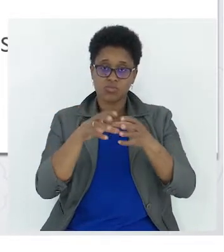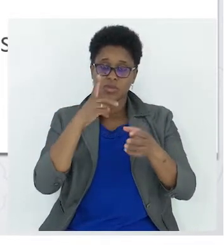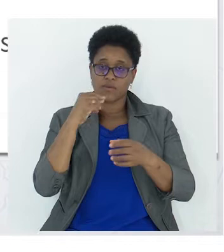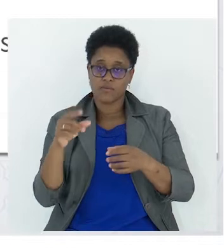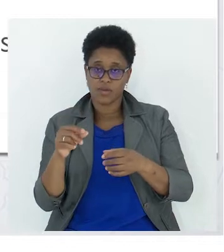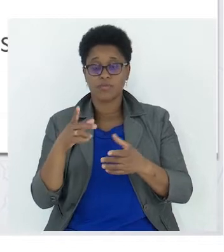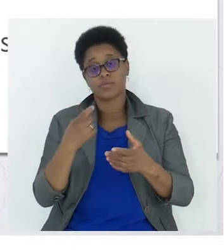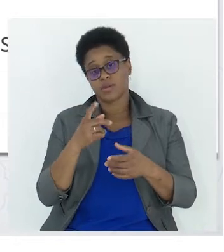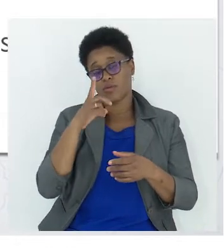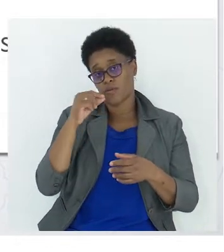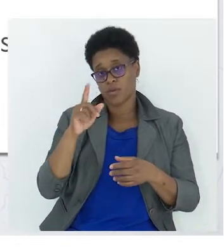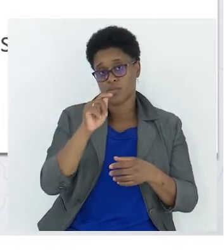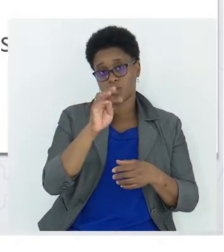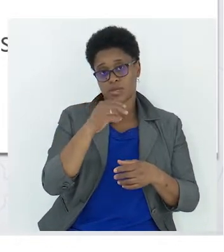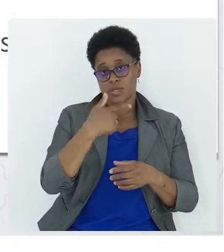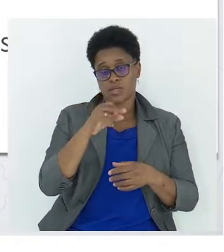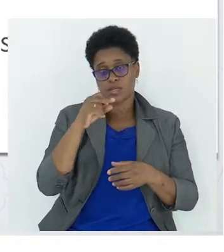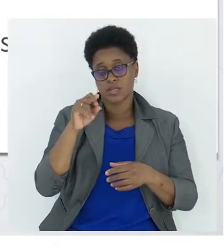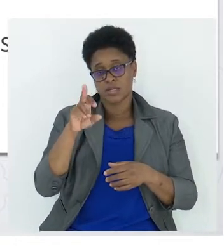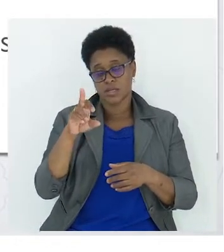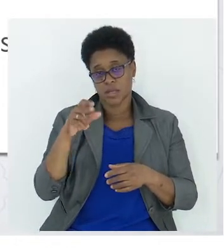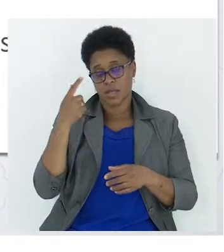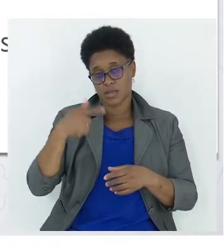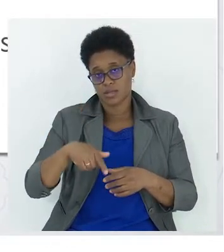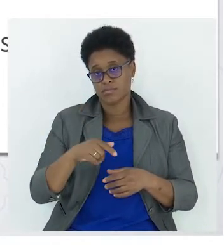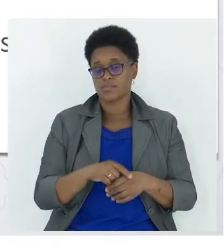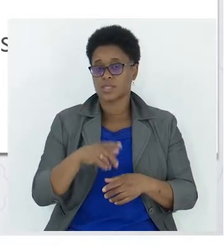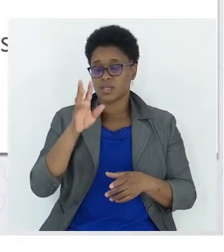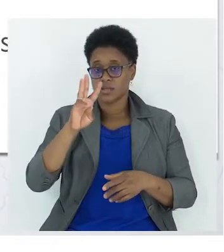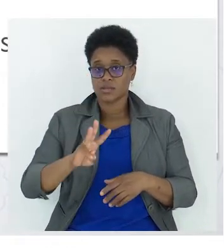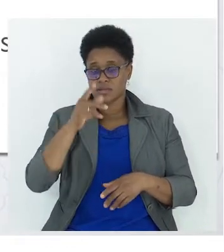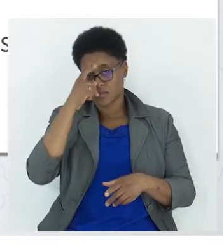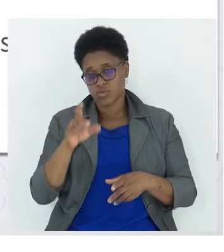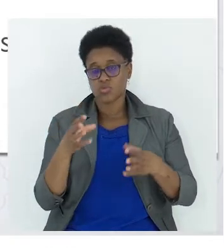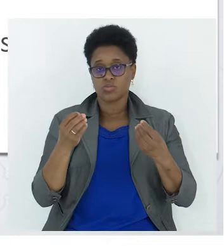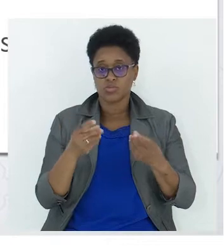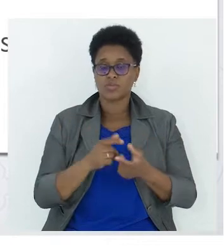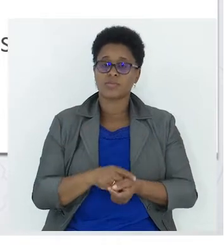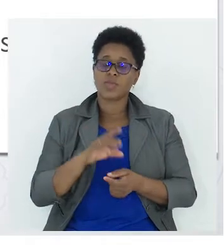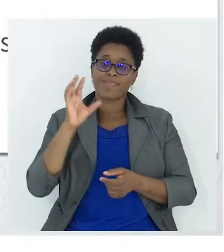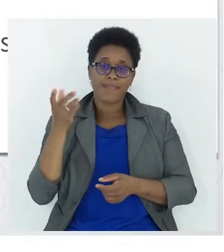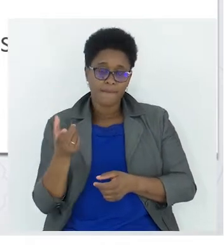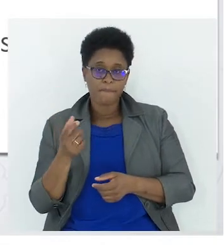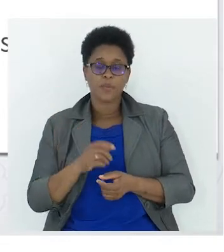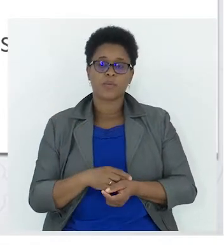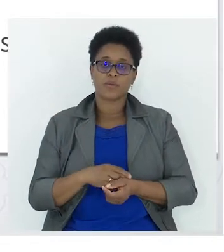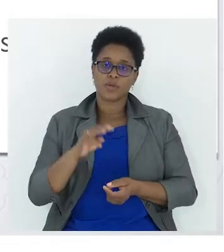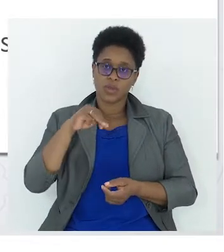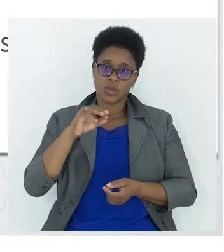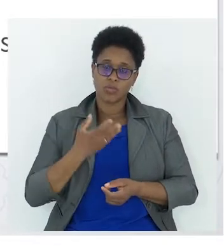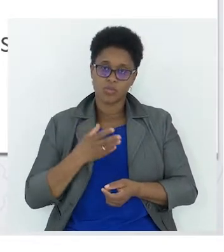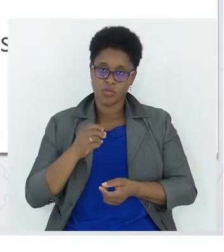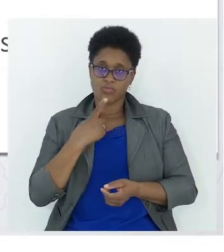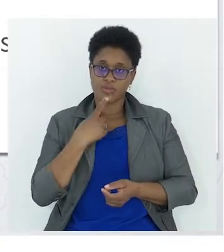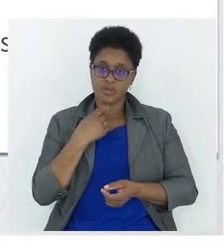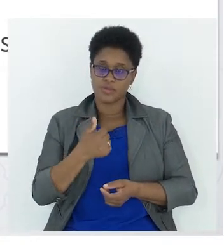precisamente, o verbo estar. A terceira pessoa do plural, a pessoa tal qual a gente falou do outro lado, o tempo e o modo. Tá